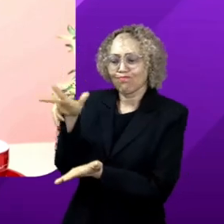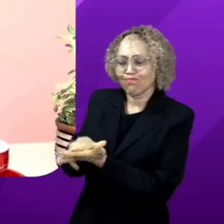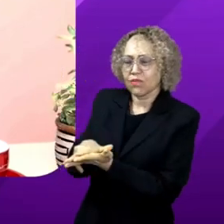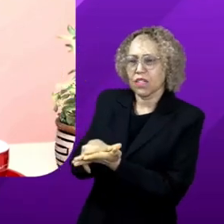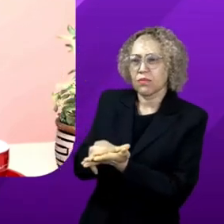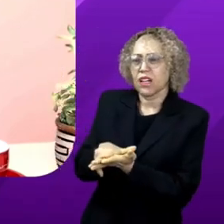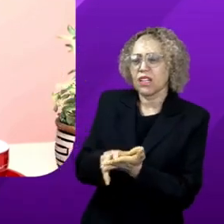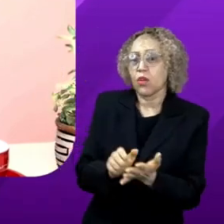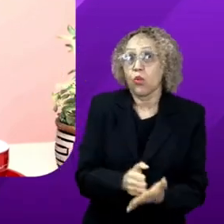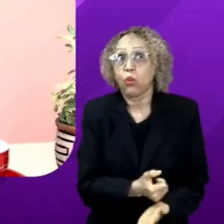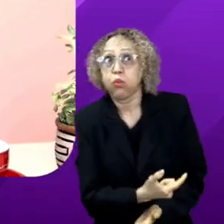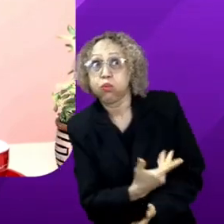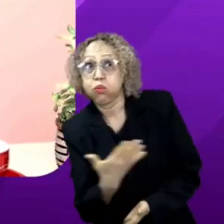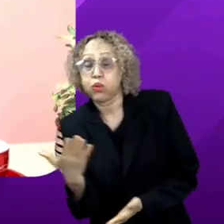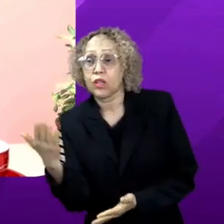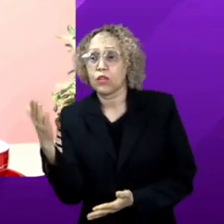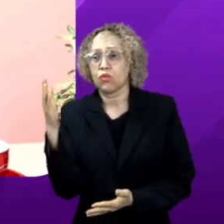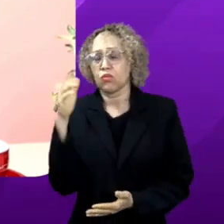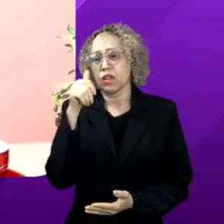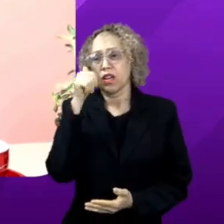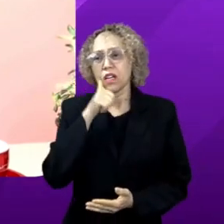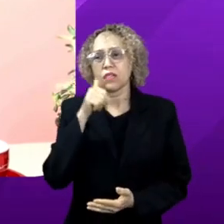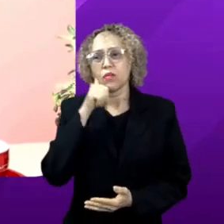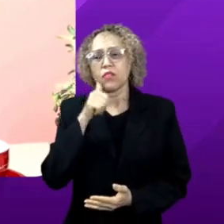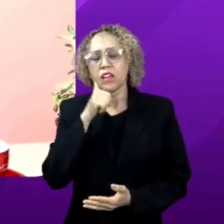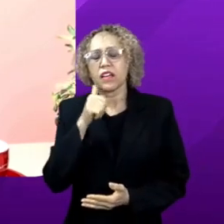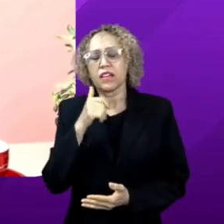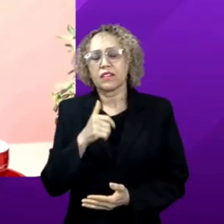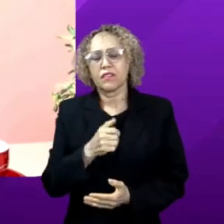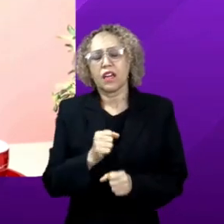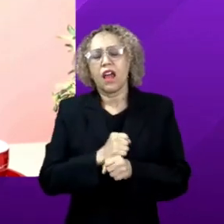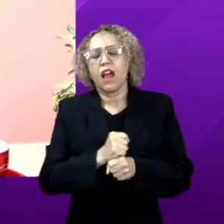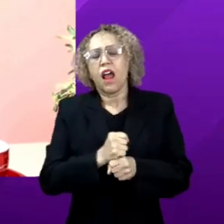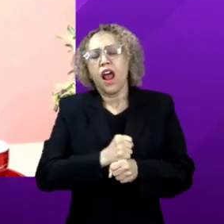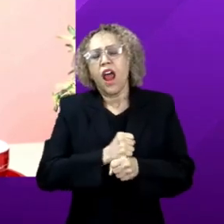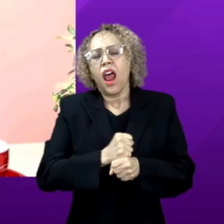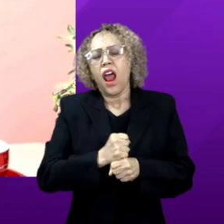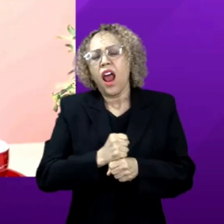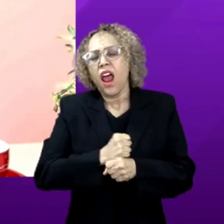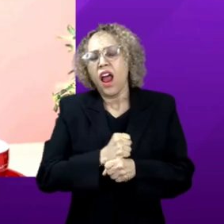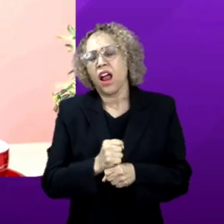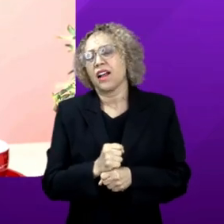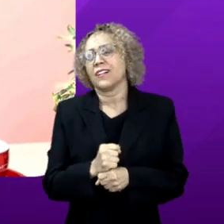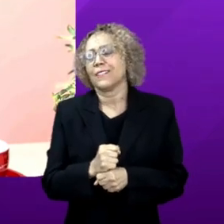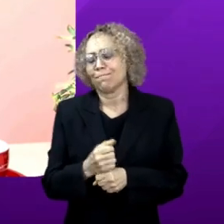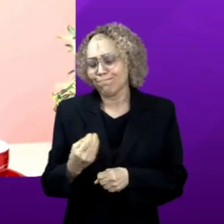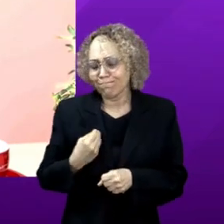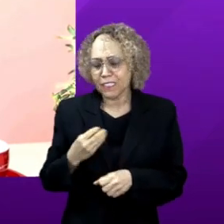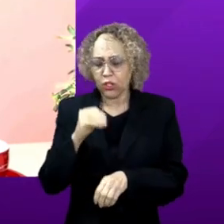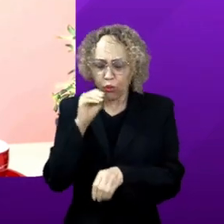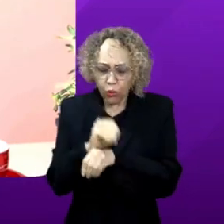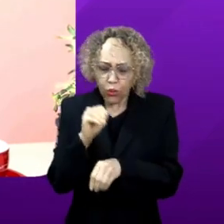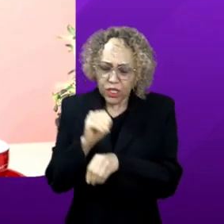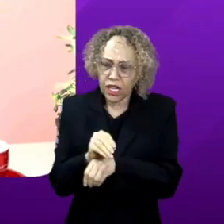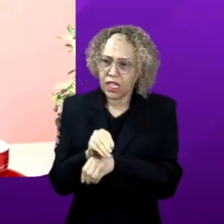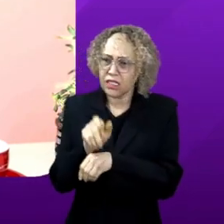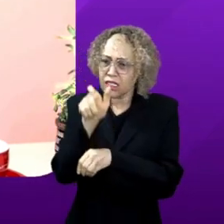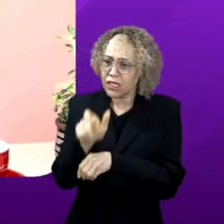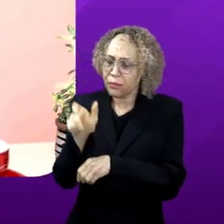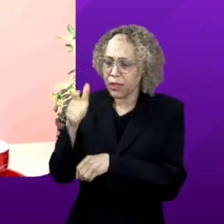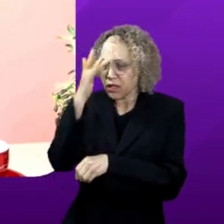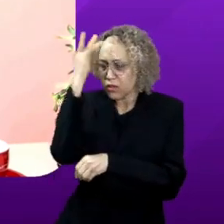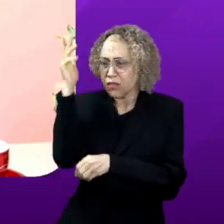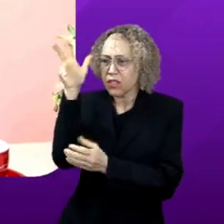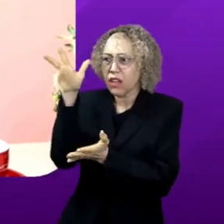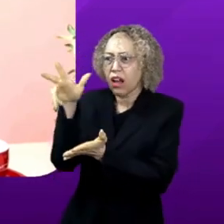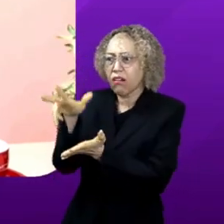as mulheres que ficam anos da sua vida se dedicando ao cuidado de uma pessoa que está acamada. E essa mulher